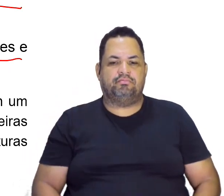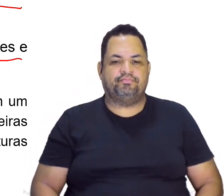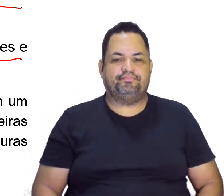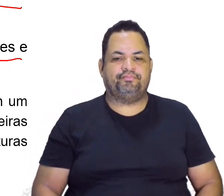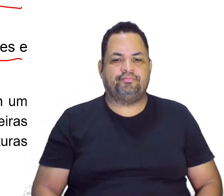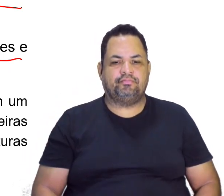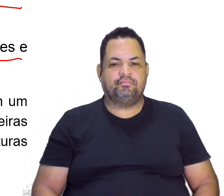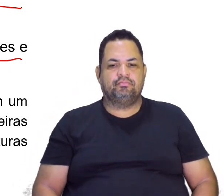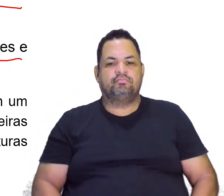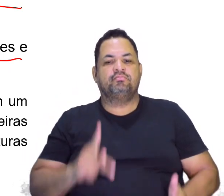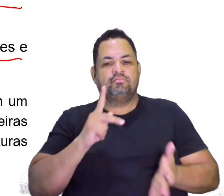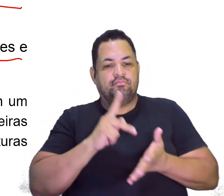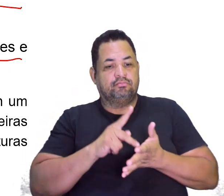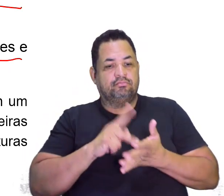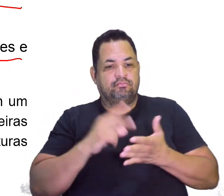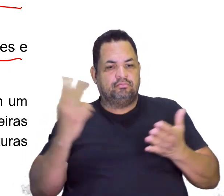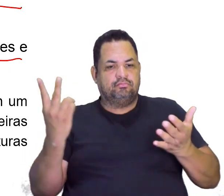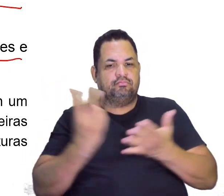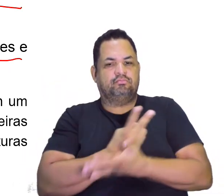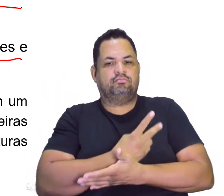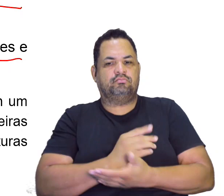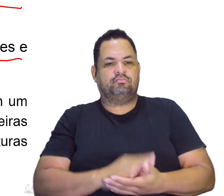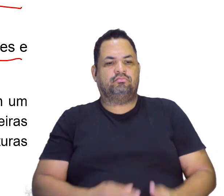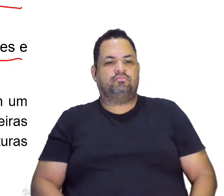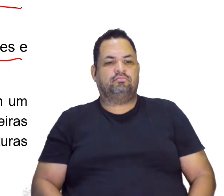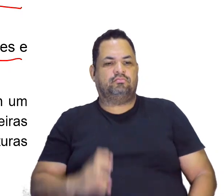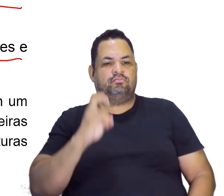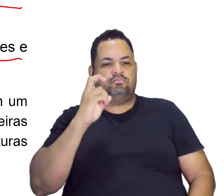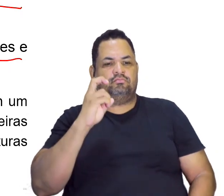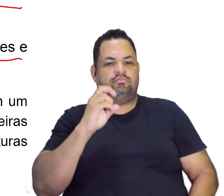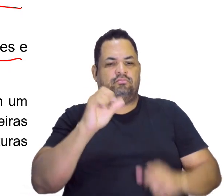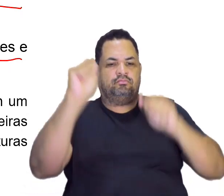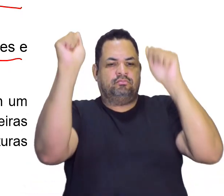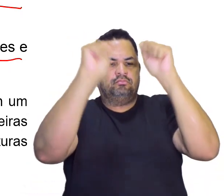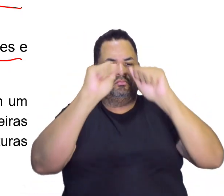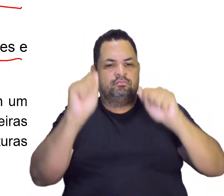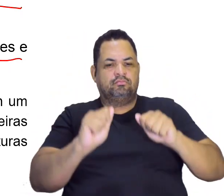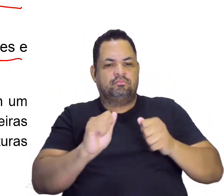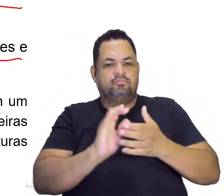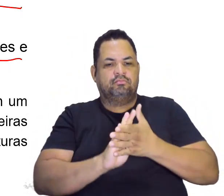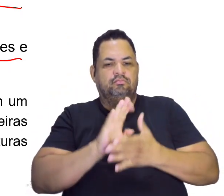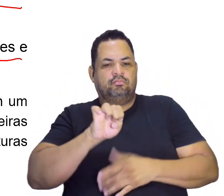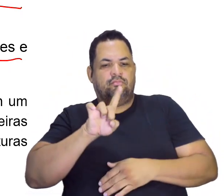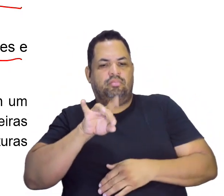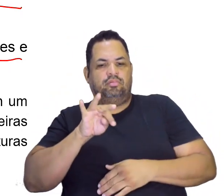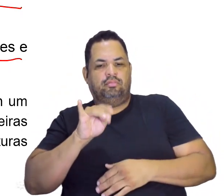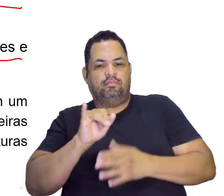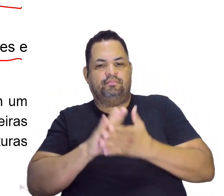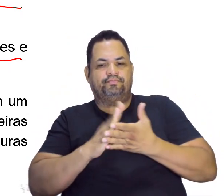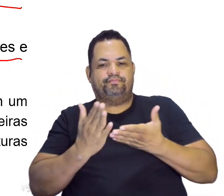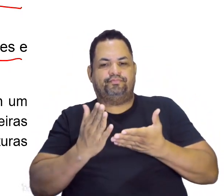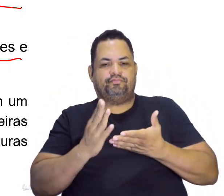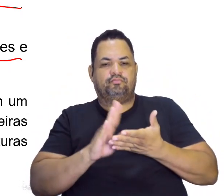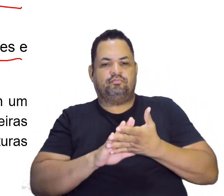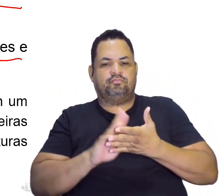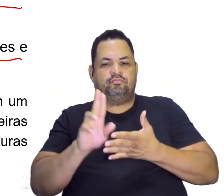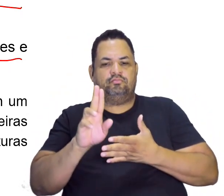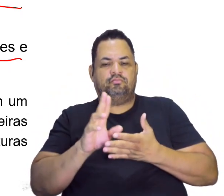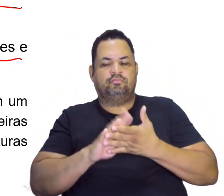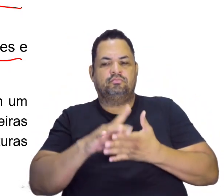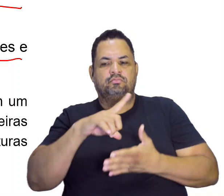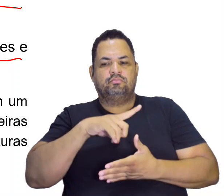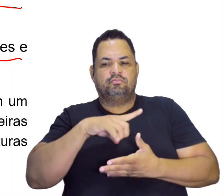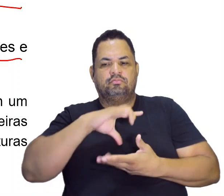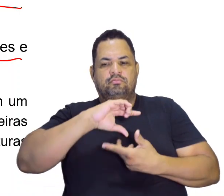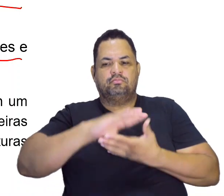E isso é verdade, aconteceu, hein? 5 aqui. As esculturas de Brecheret, impregnadas